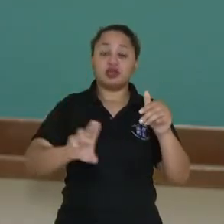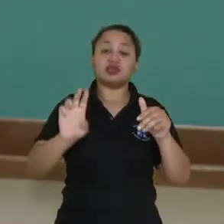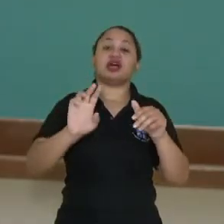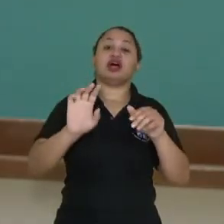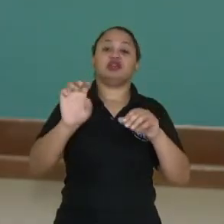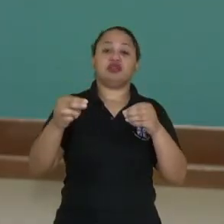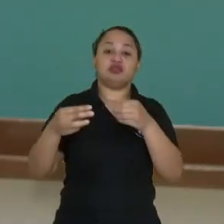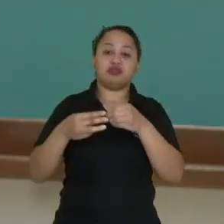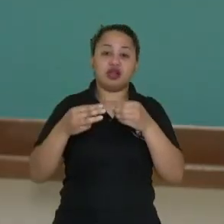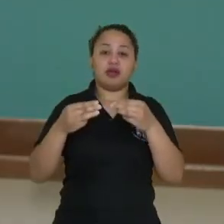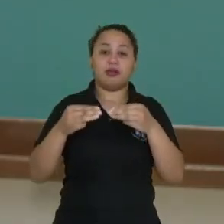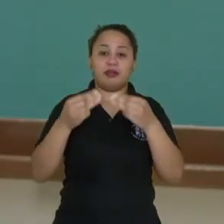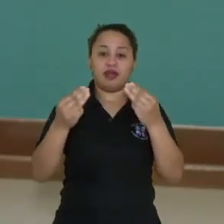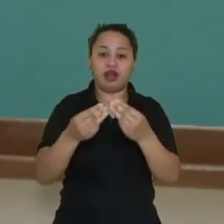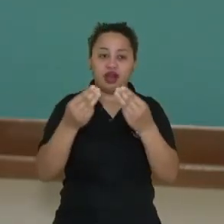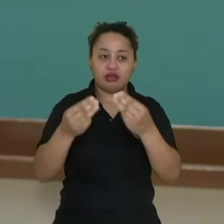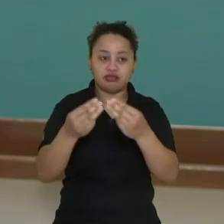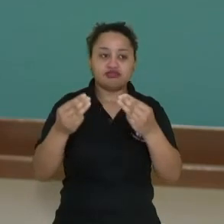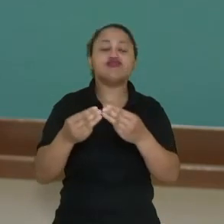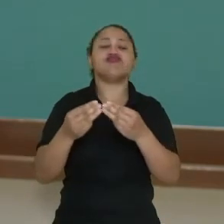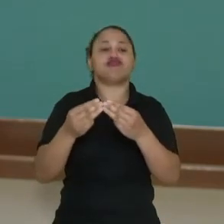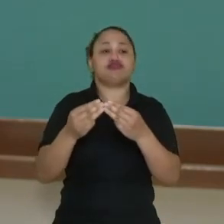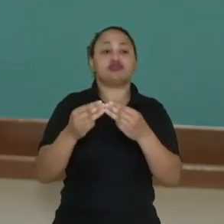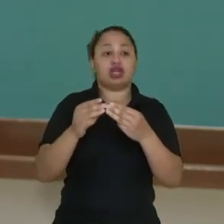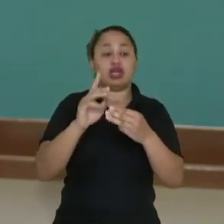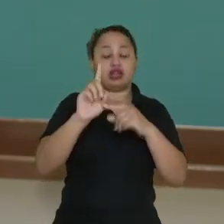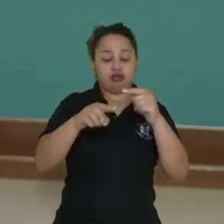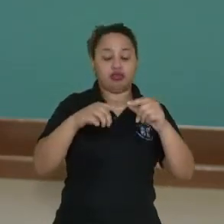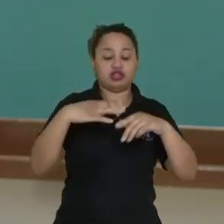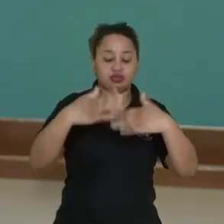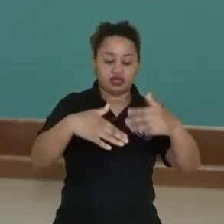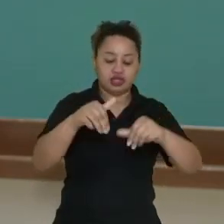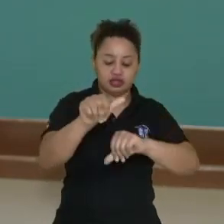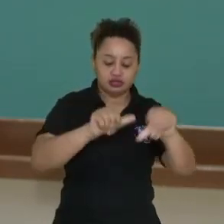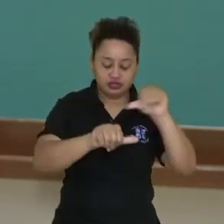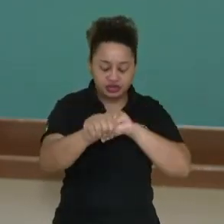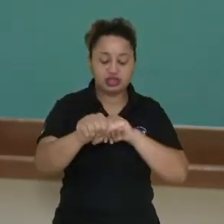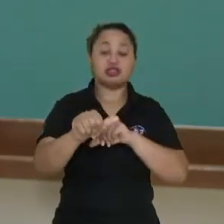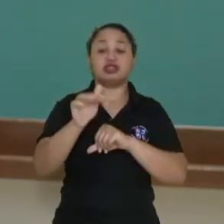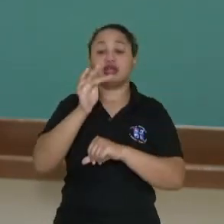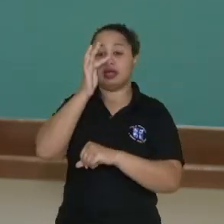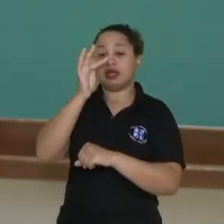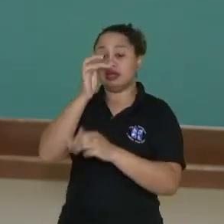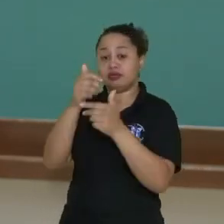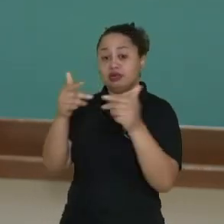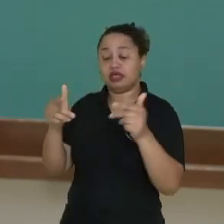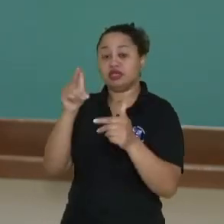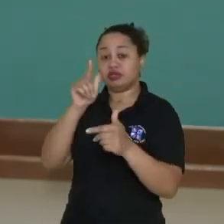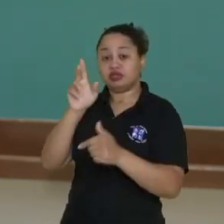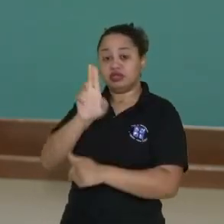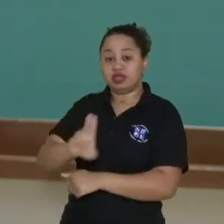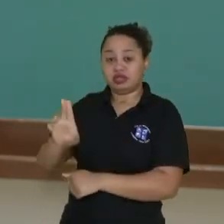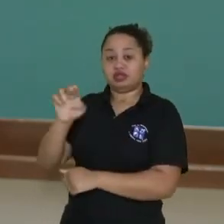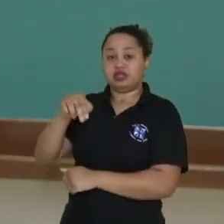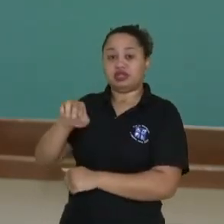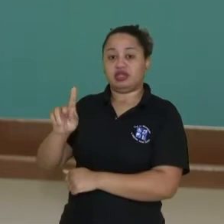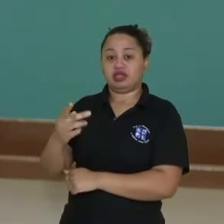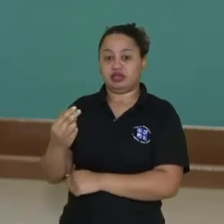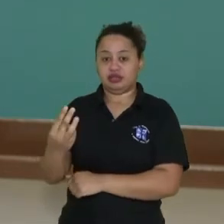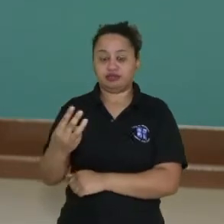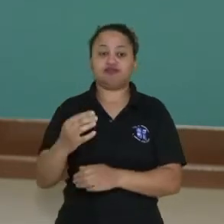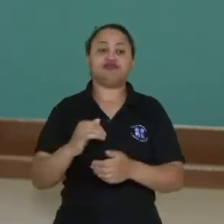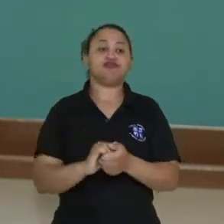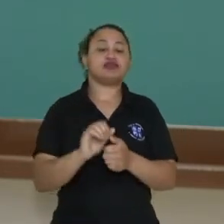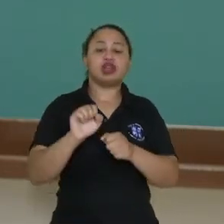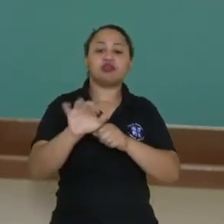após esse trabalho de conversão, a planta consegue utilizar o NH3. Os excretas desses resíduos, né,